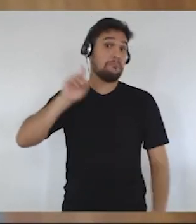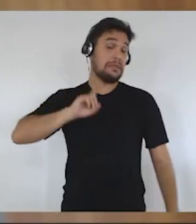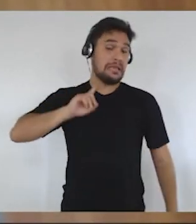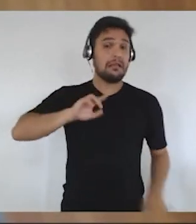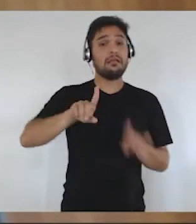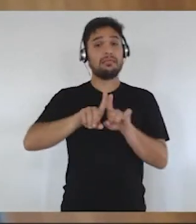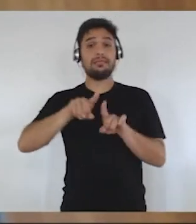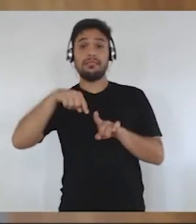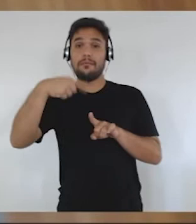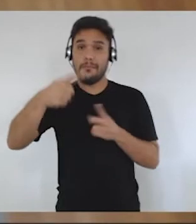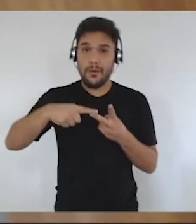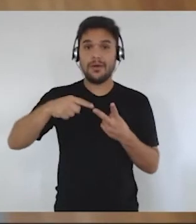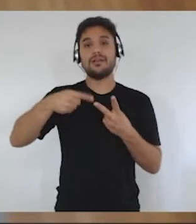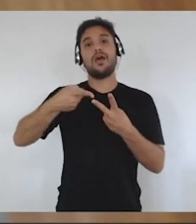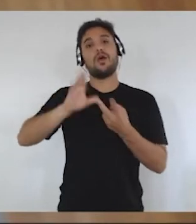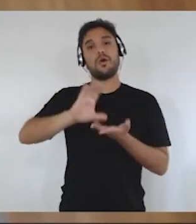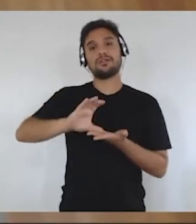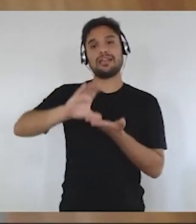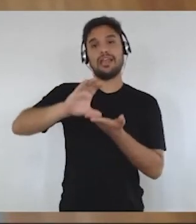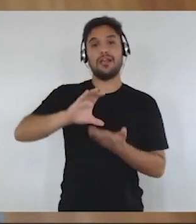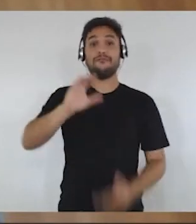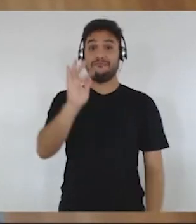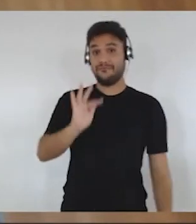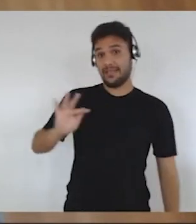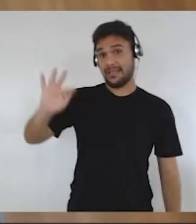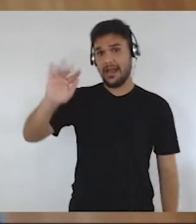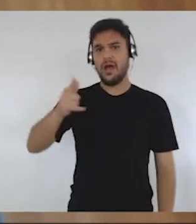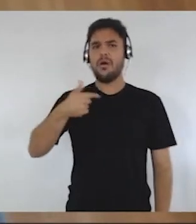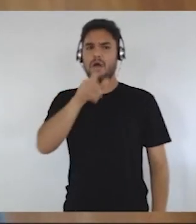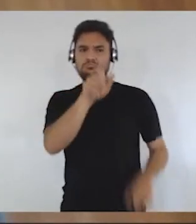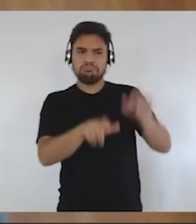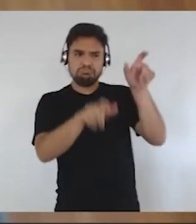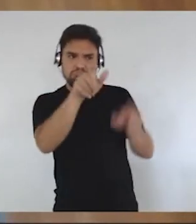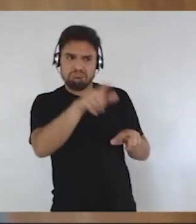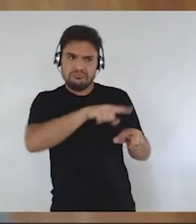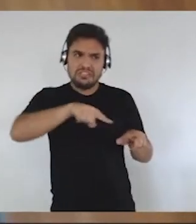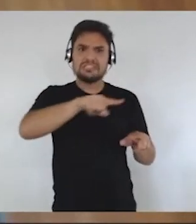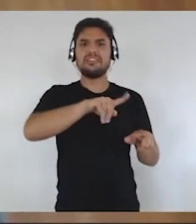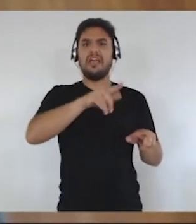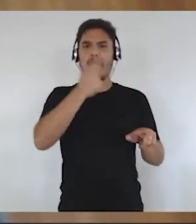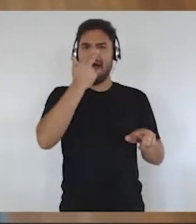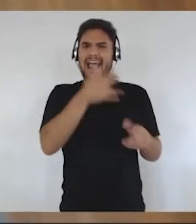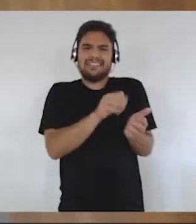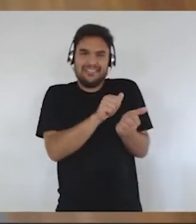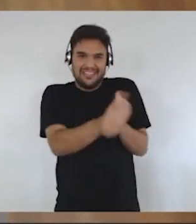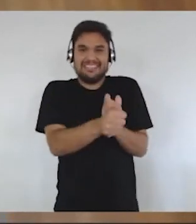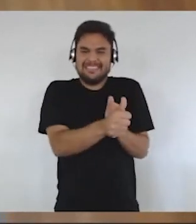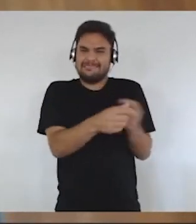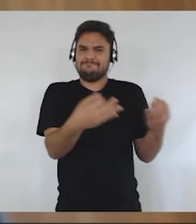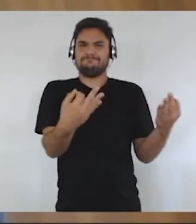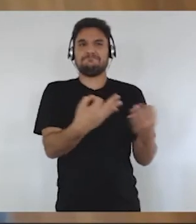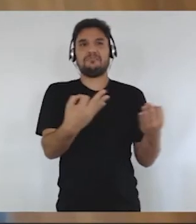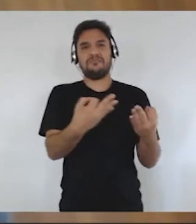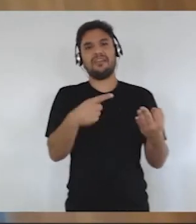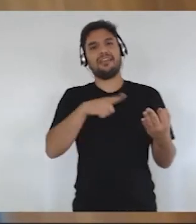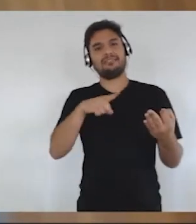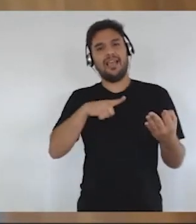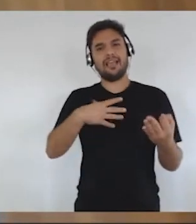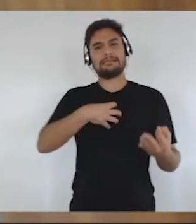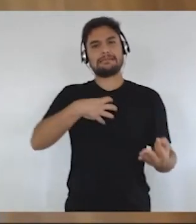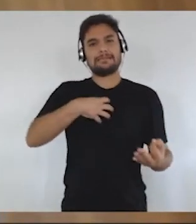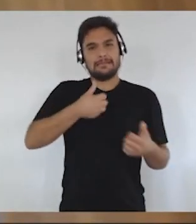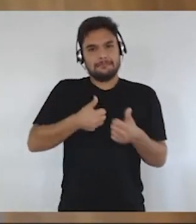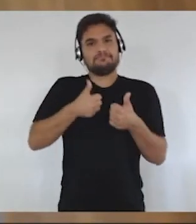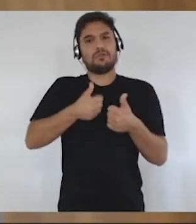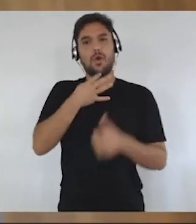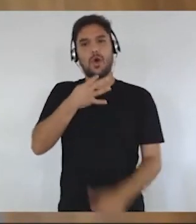depois conselheiro federal, e considero que vocês são jogadores em forma, que têm propriedade para falar, que estão atualizados em relação a